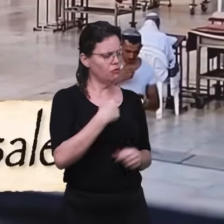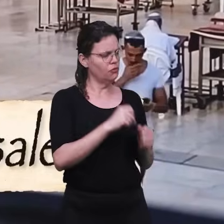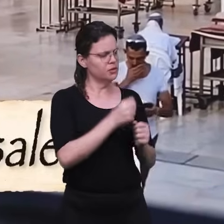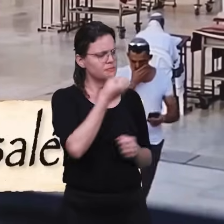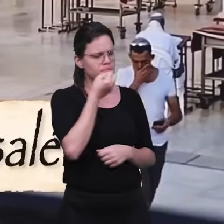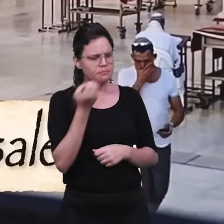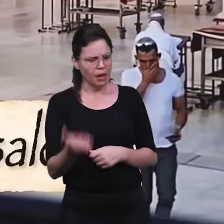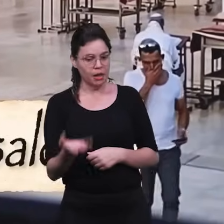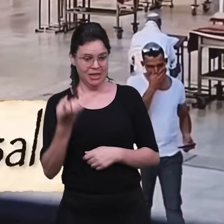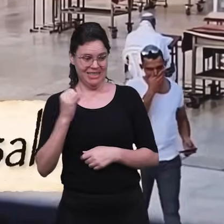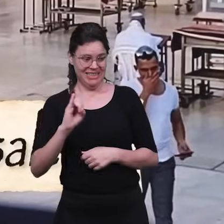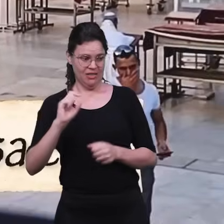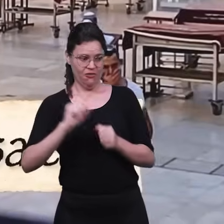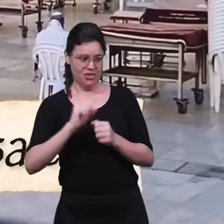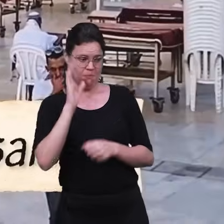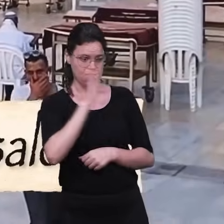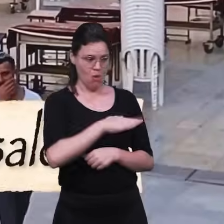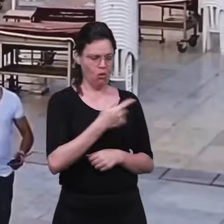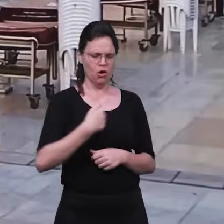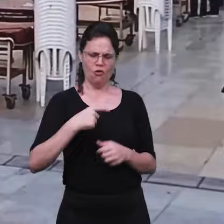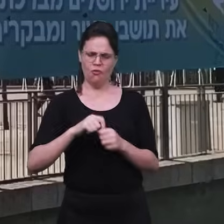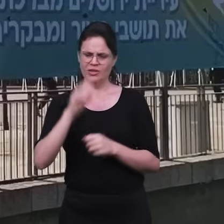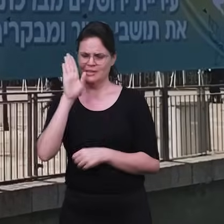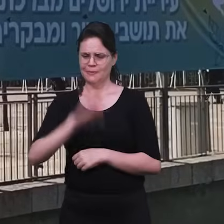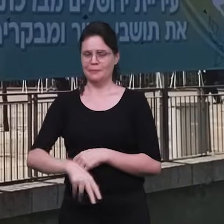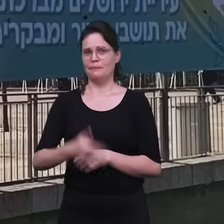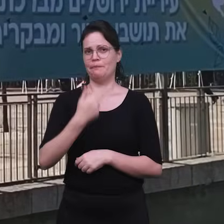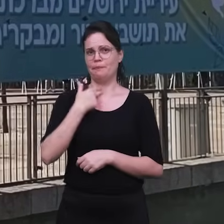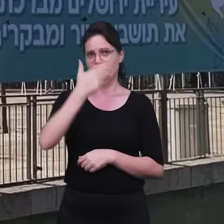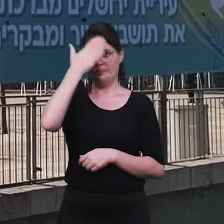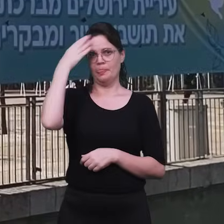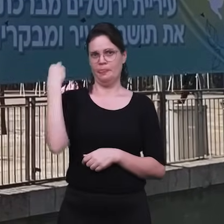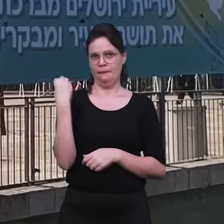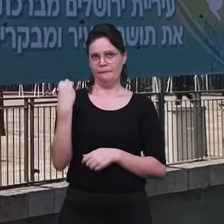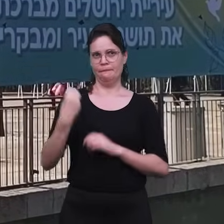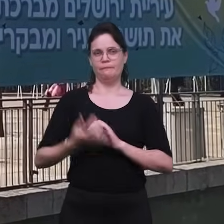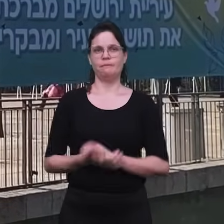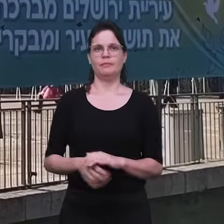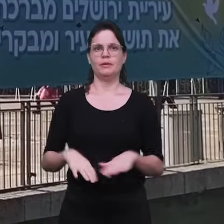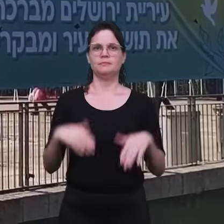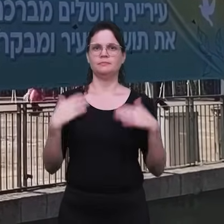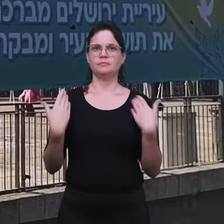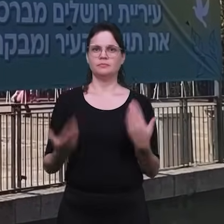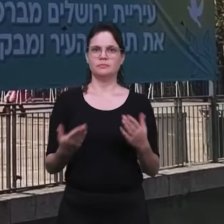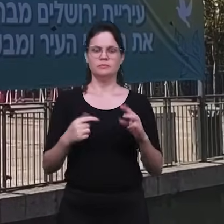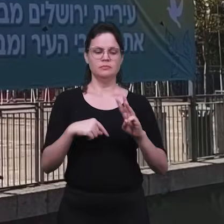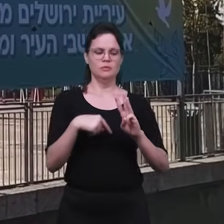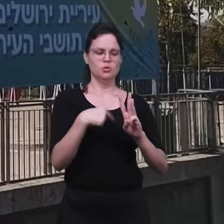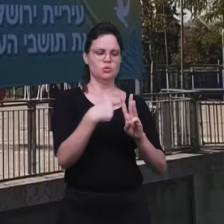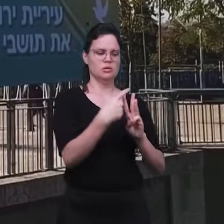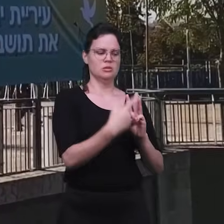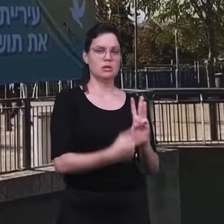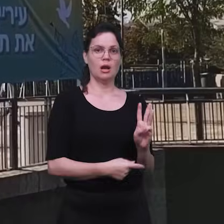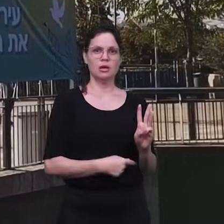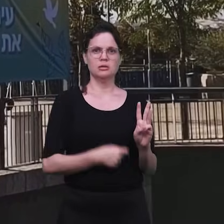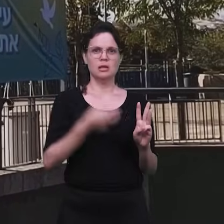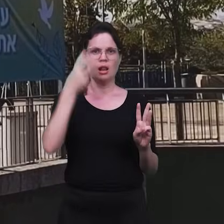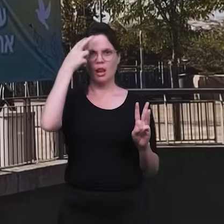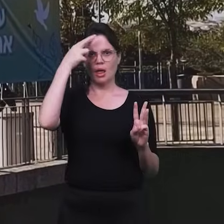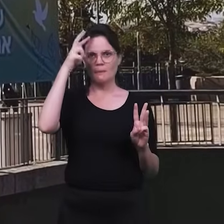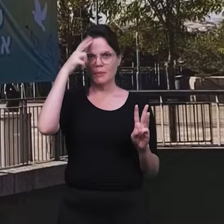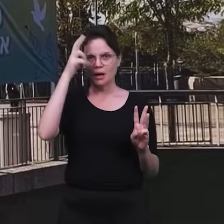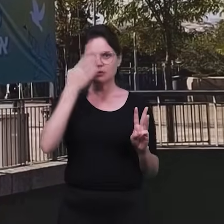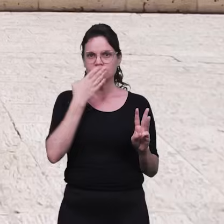quem te fizer mal. Então ninguém pode esquecer disso. Então Vespasiano, pai, e Tito, filho, não